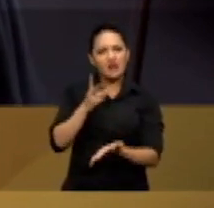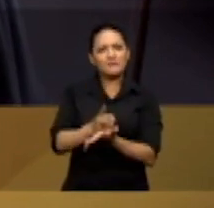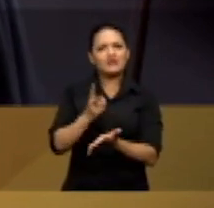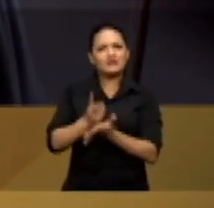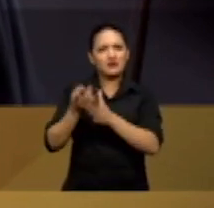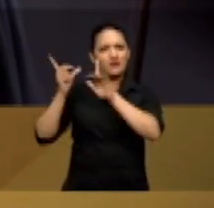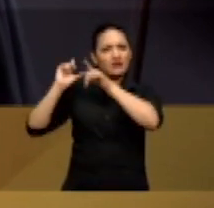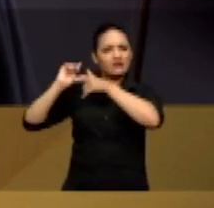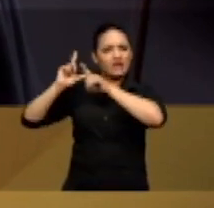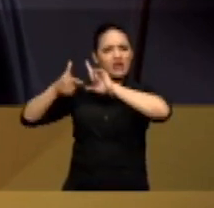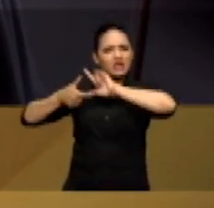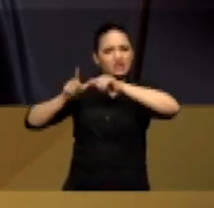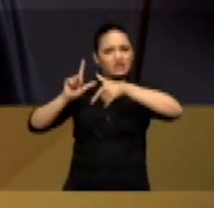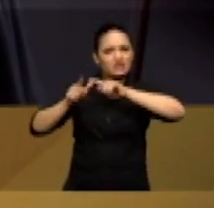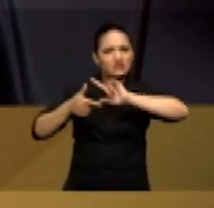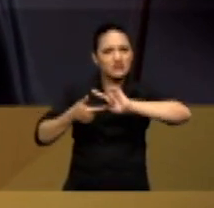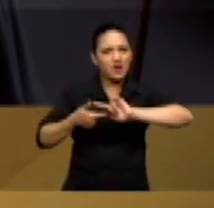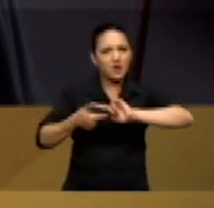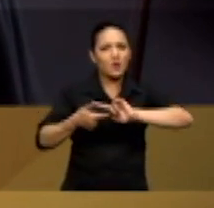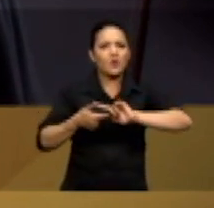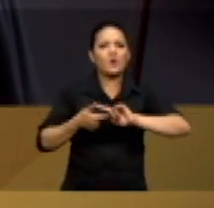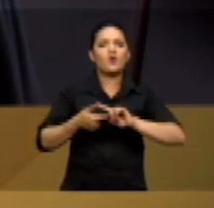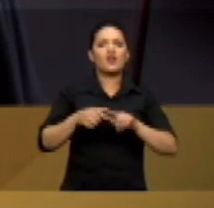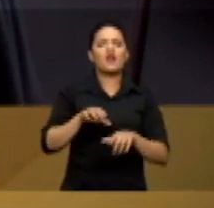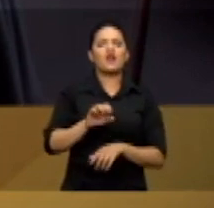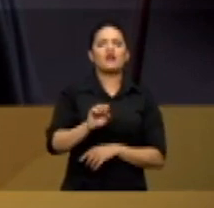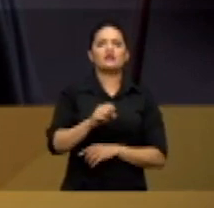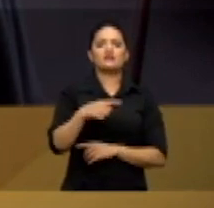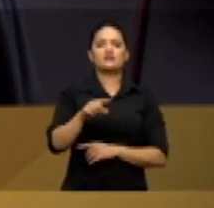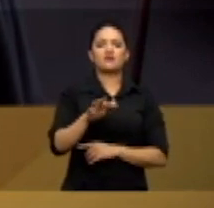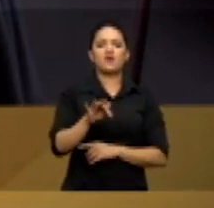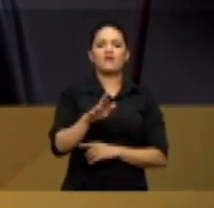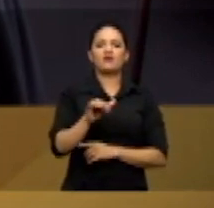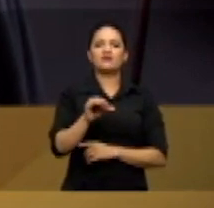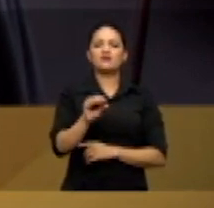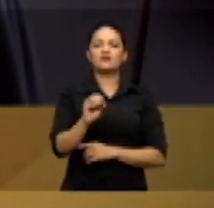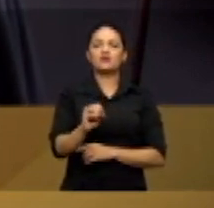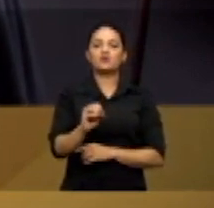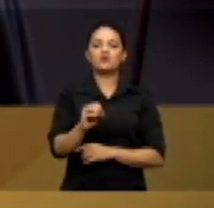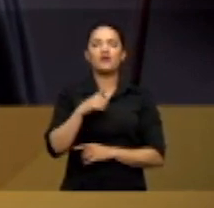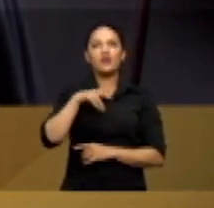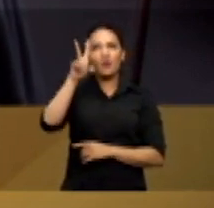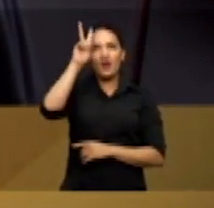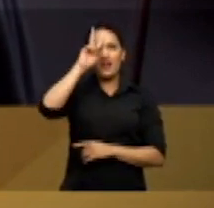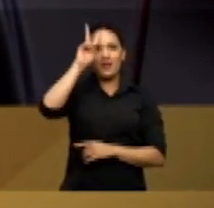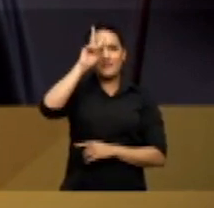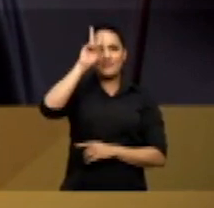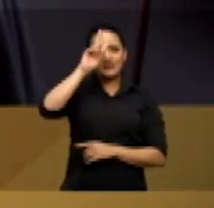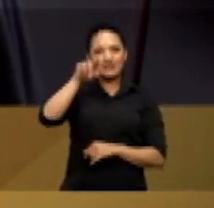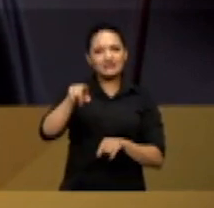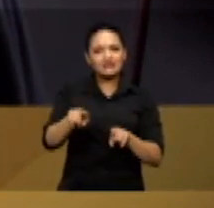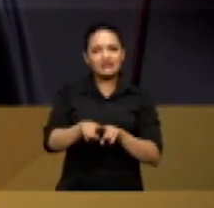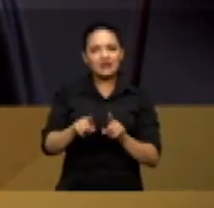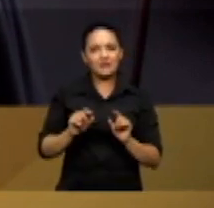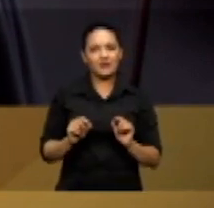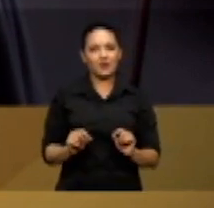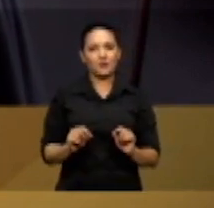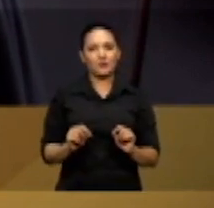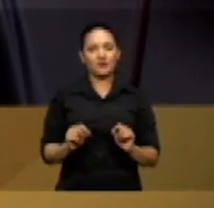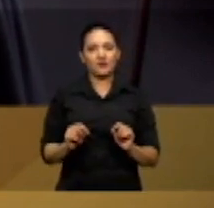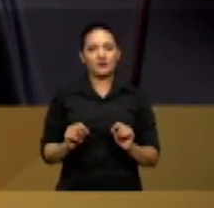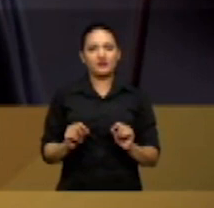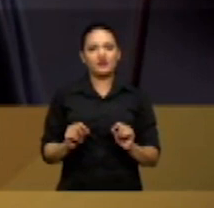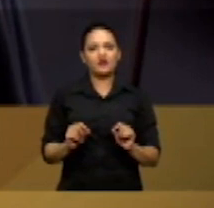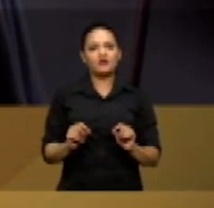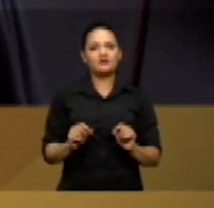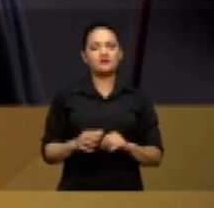Francisco. Tenho outra lembrança, digamos, quase familiar do direito ministro Celso